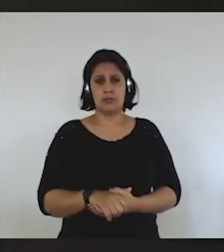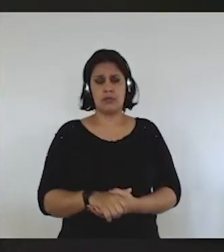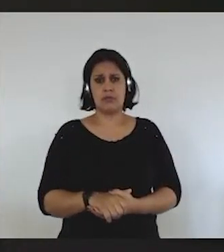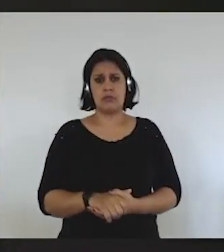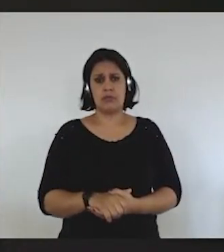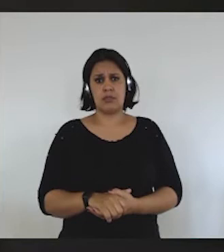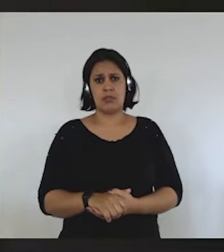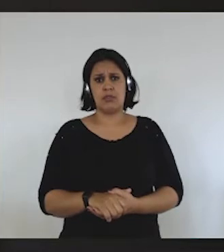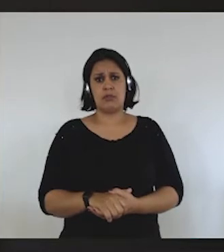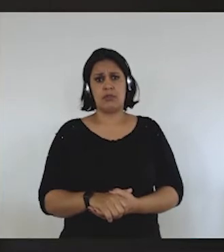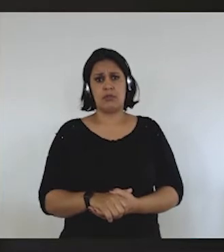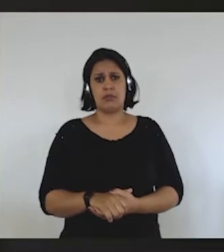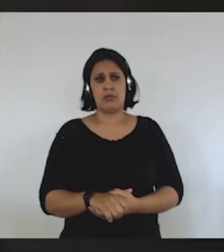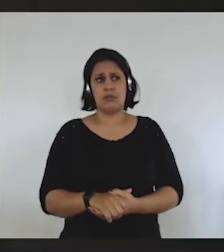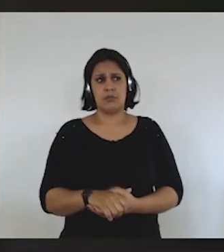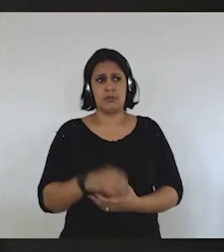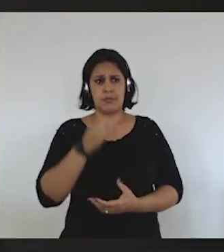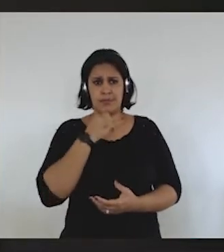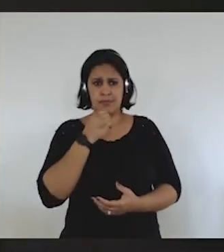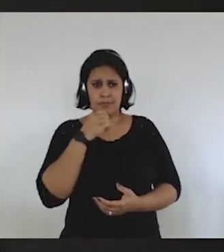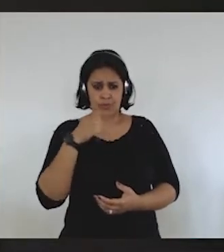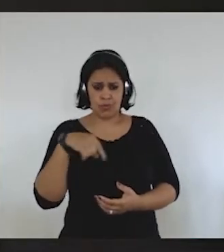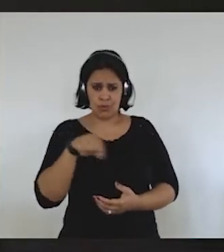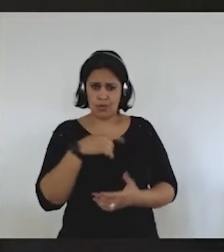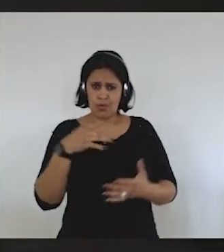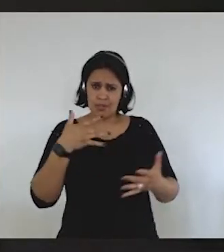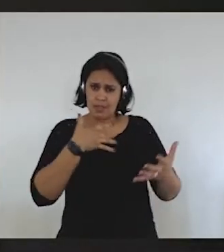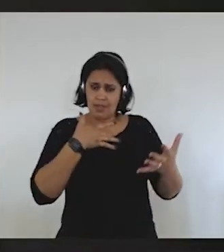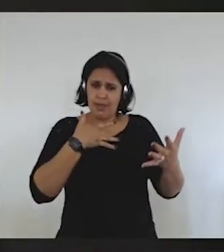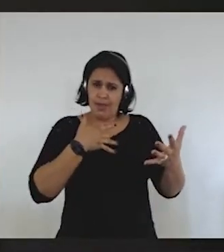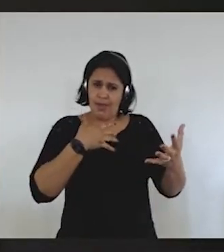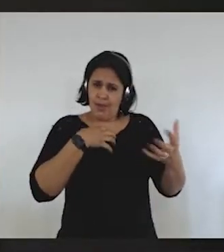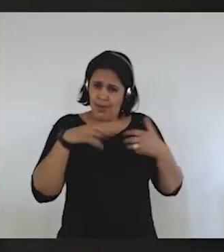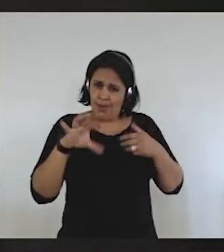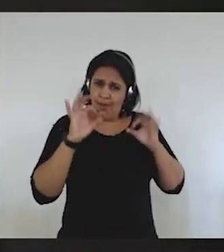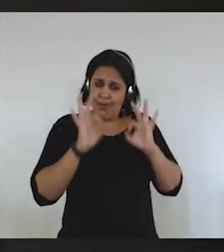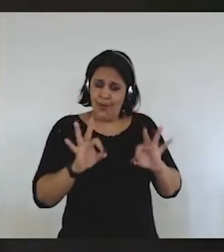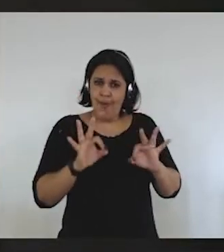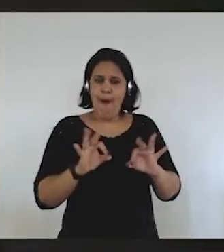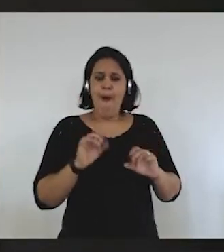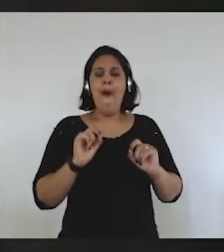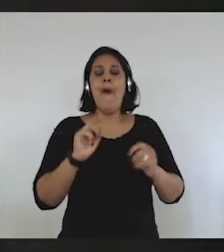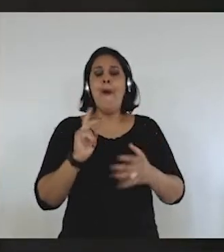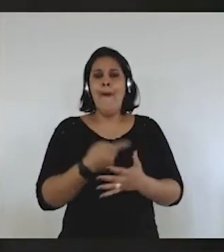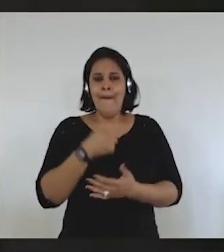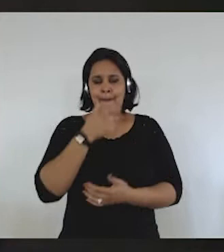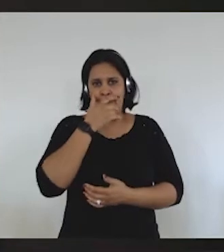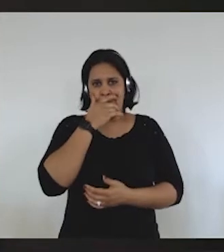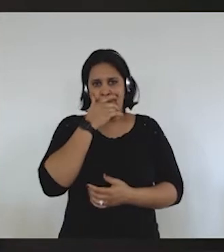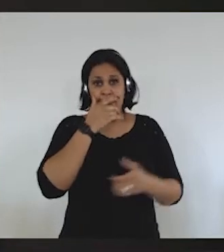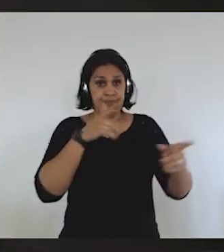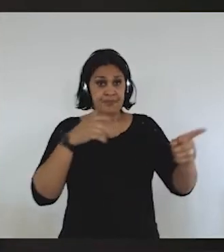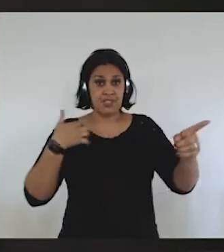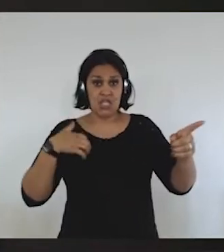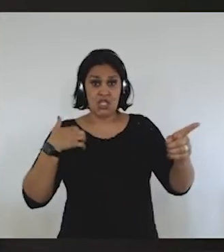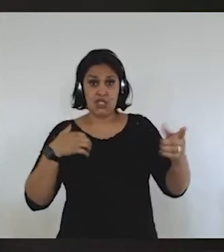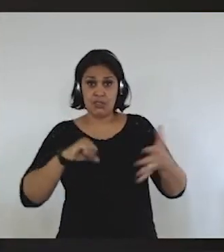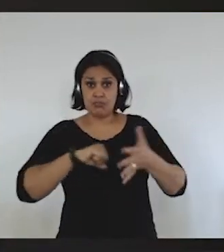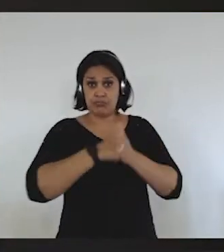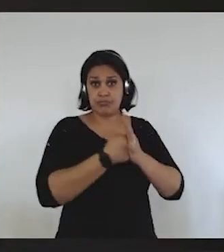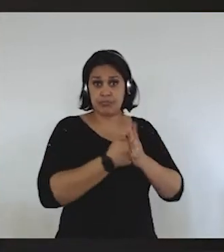tanta, vamos dizer, tanto afeto e tanta confiança, né? A Argentina fechou